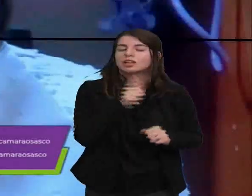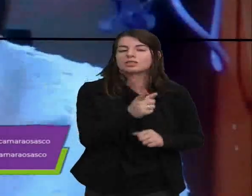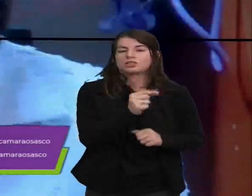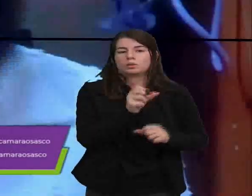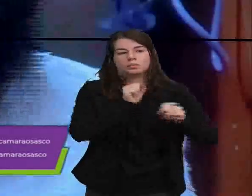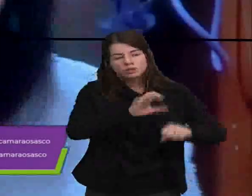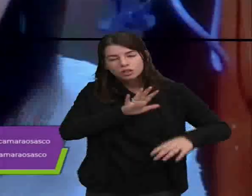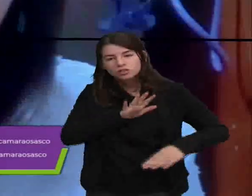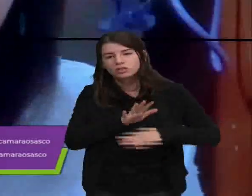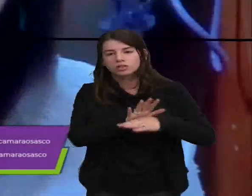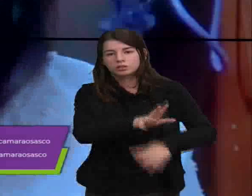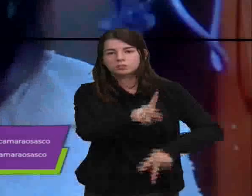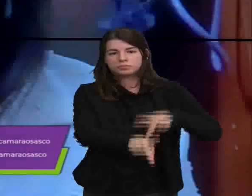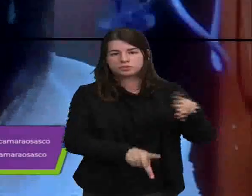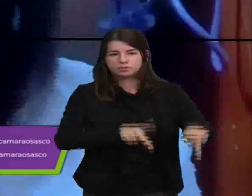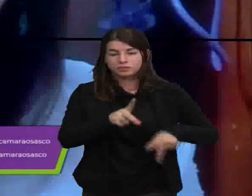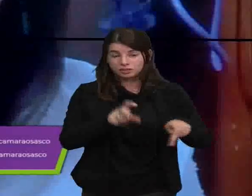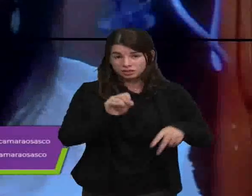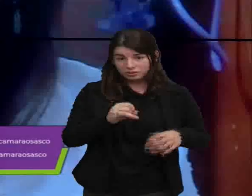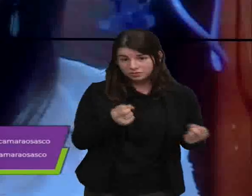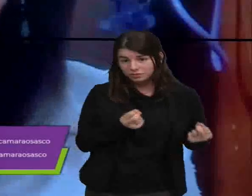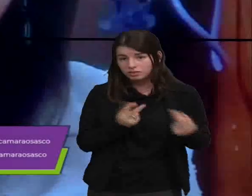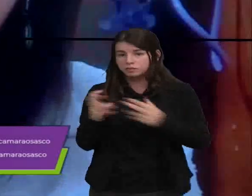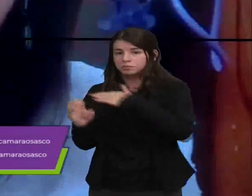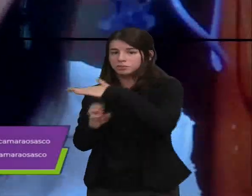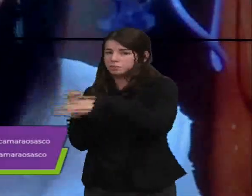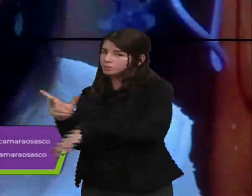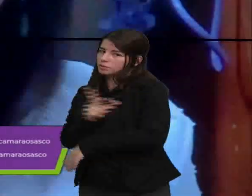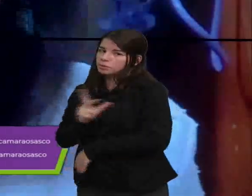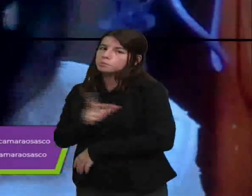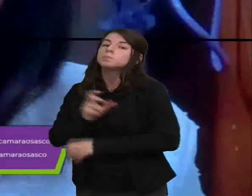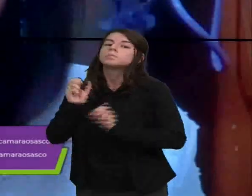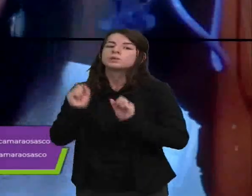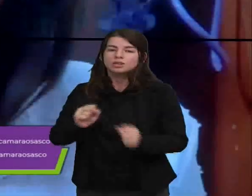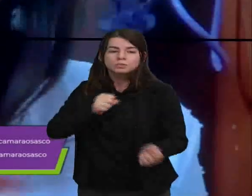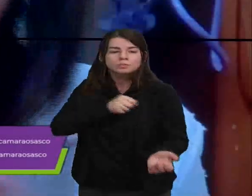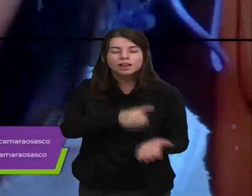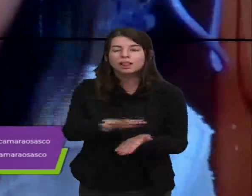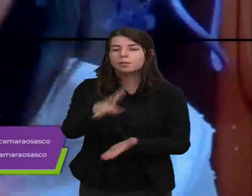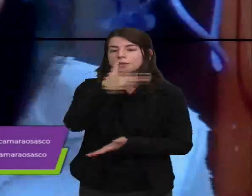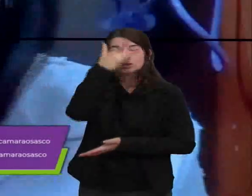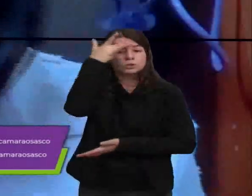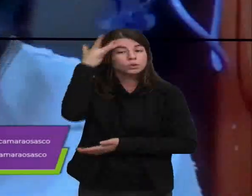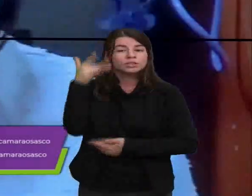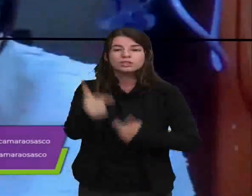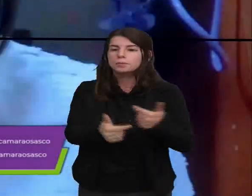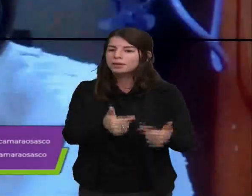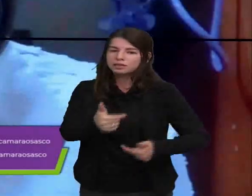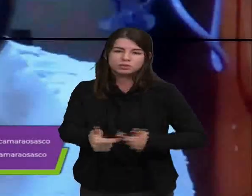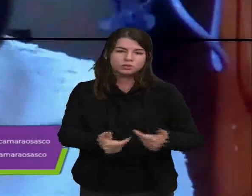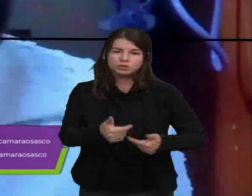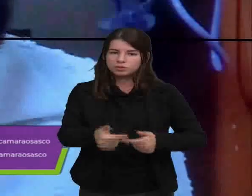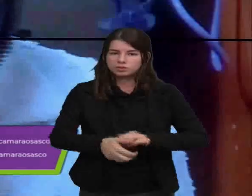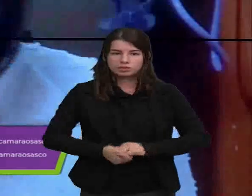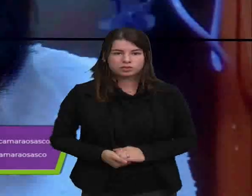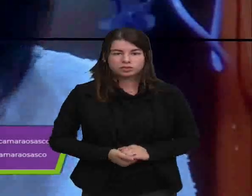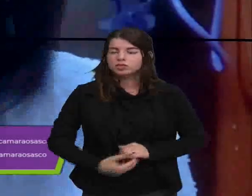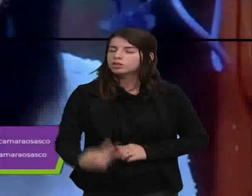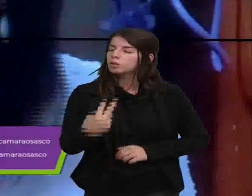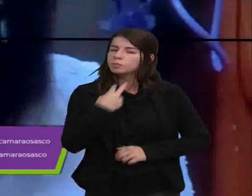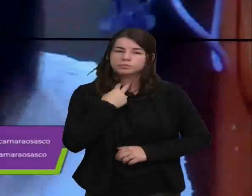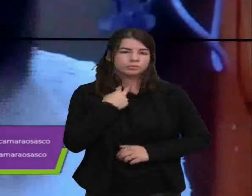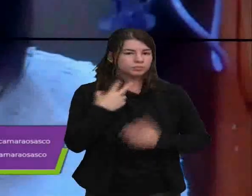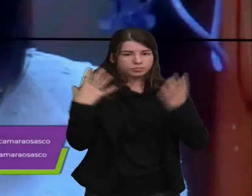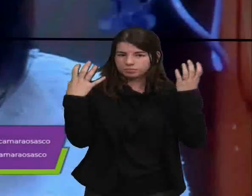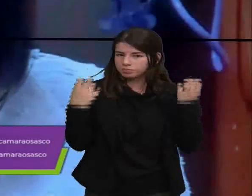é preciso dizer também pode significar demissão de milhares de trabalhadores de trabalhadores e nós não podemos